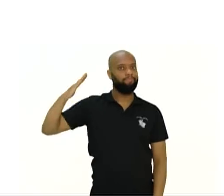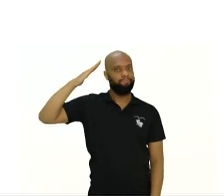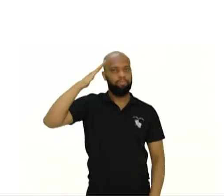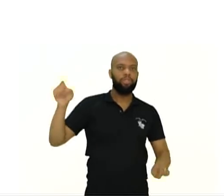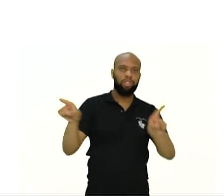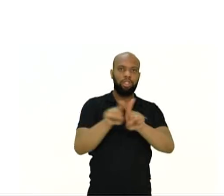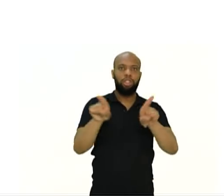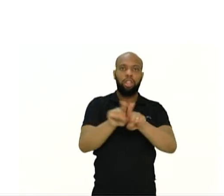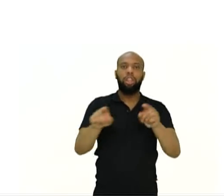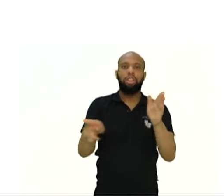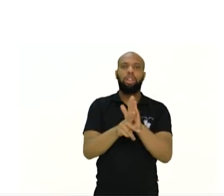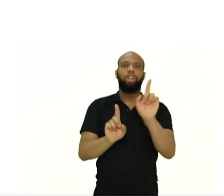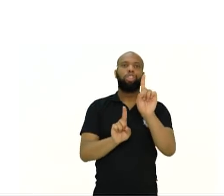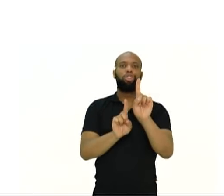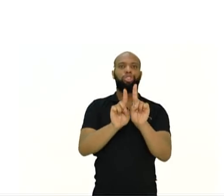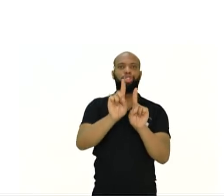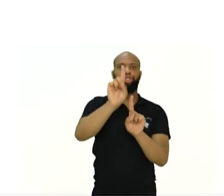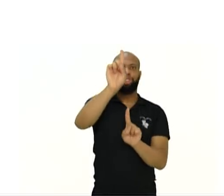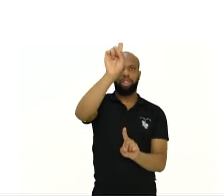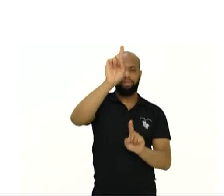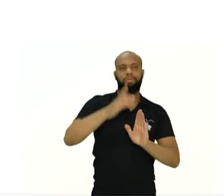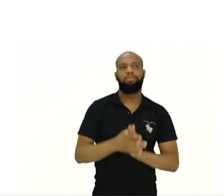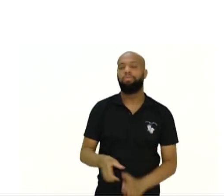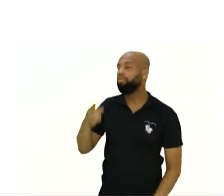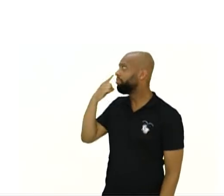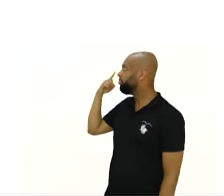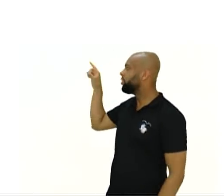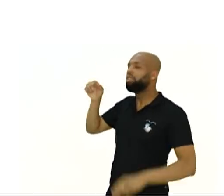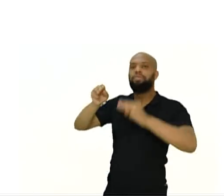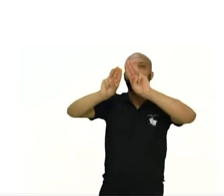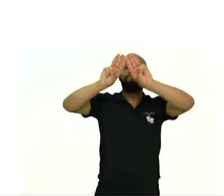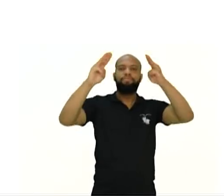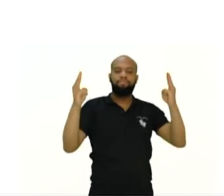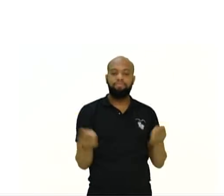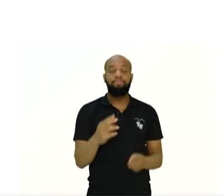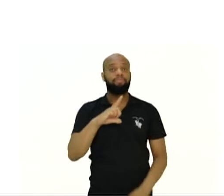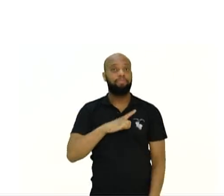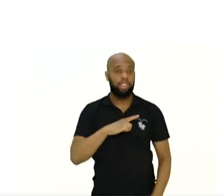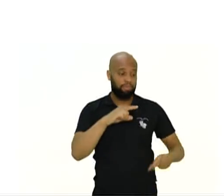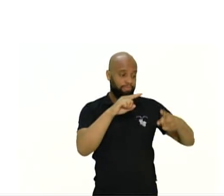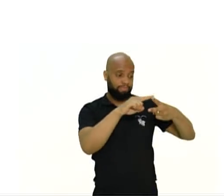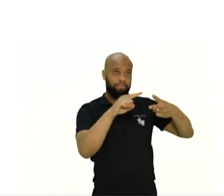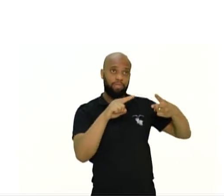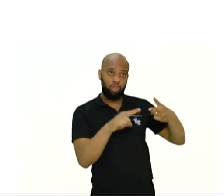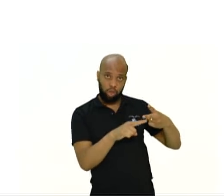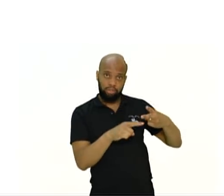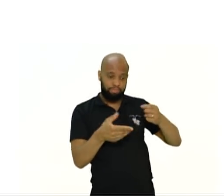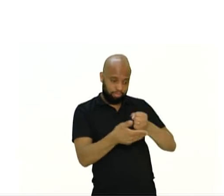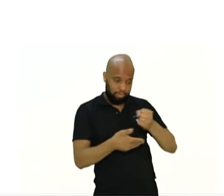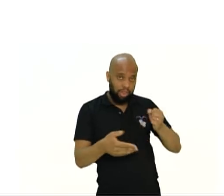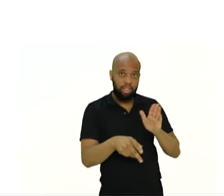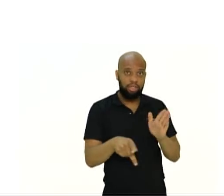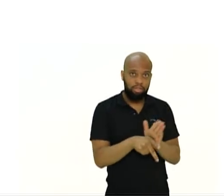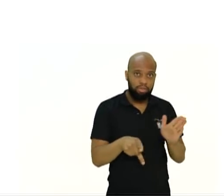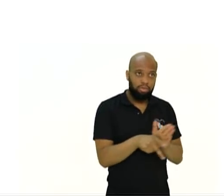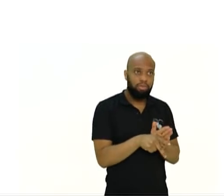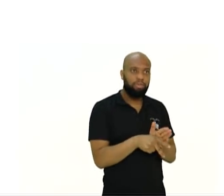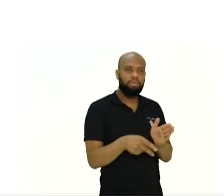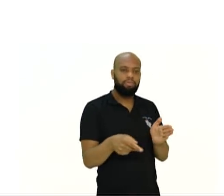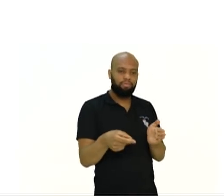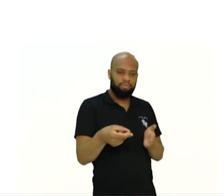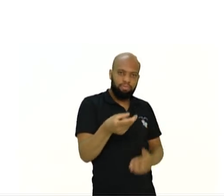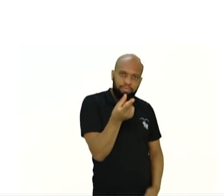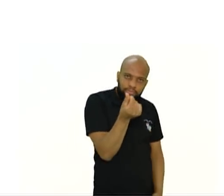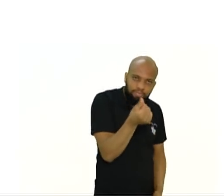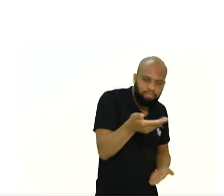espacial. Então, nesse mapa aqui, nós podemos observar esses dois cinturões. O da manufatura, que fica